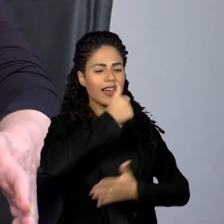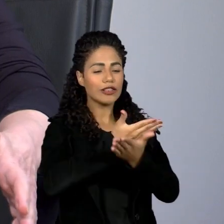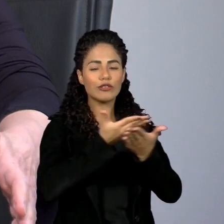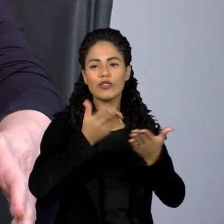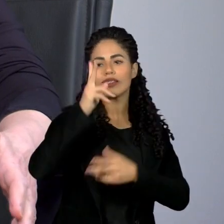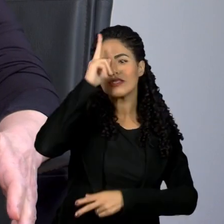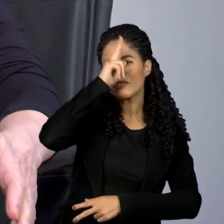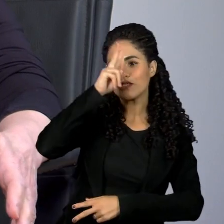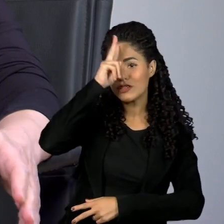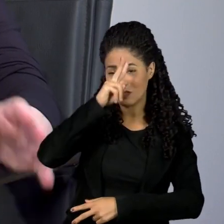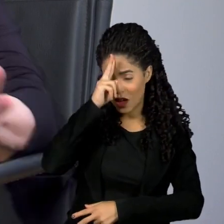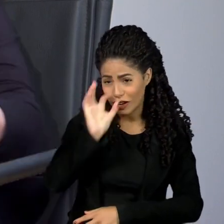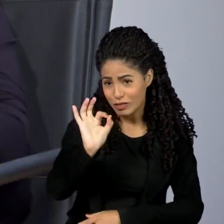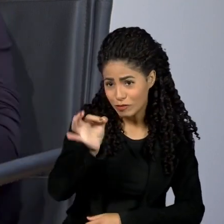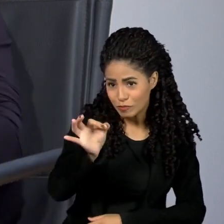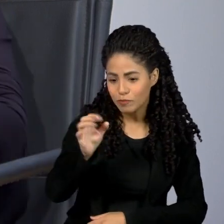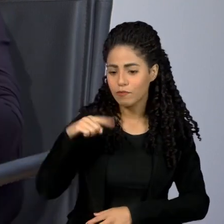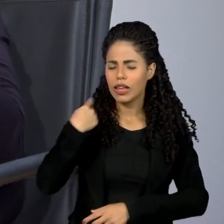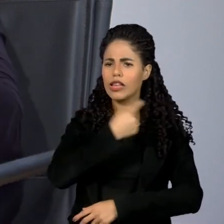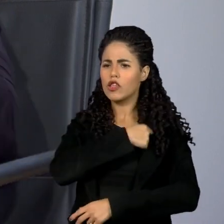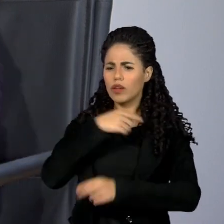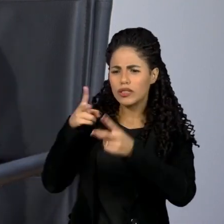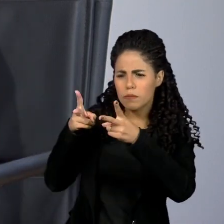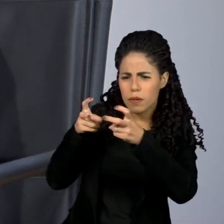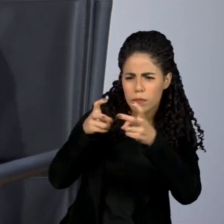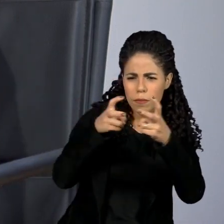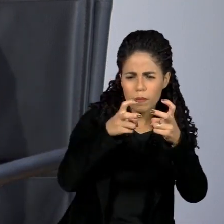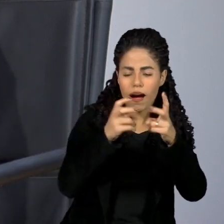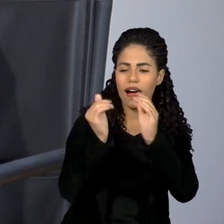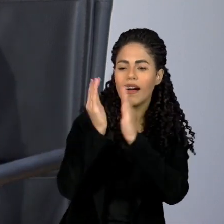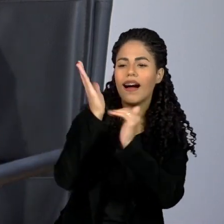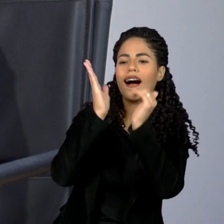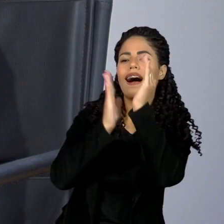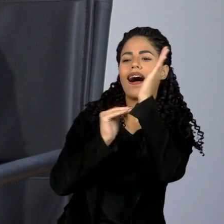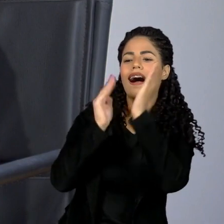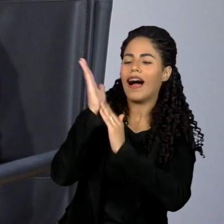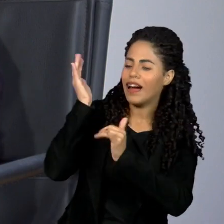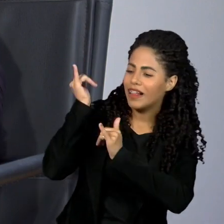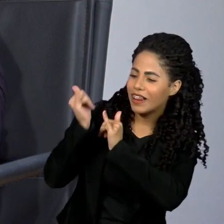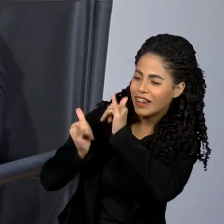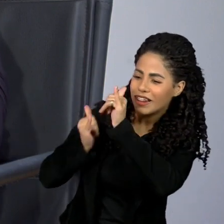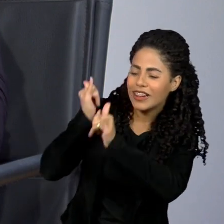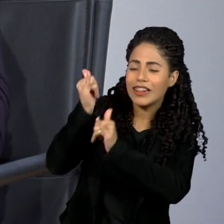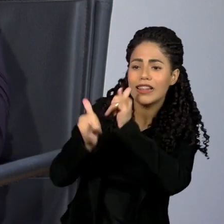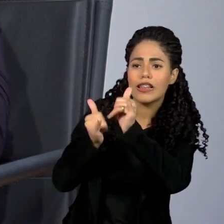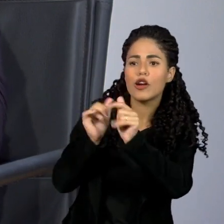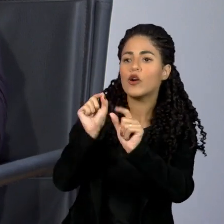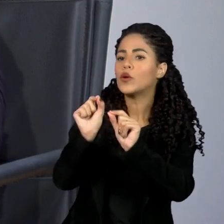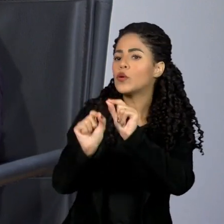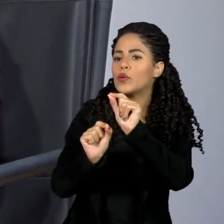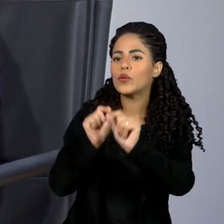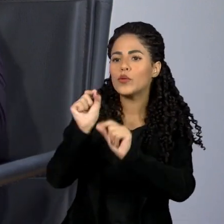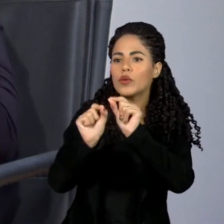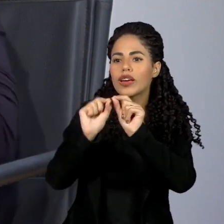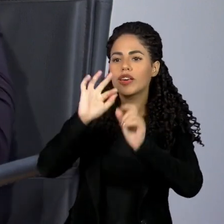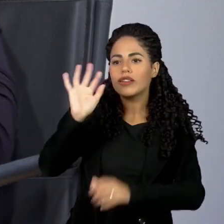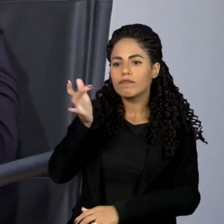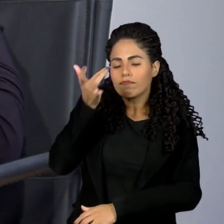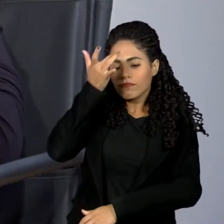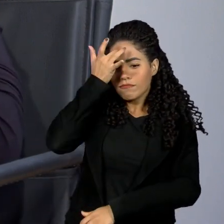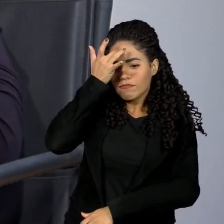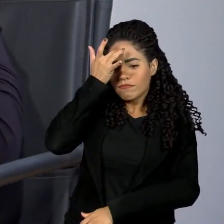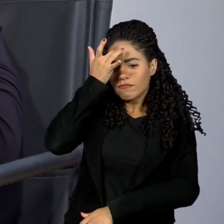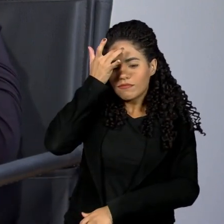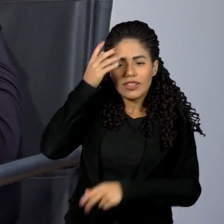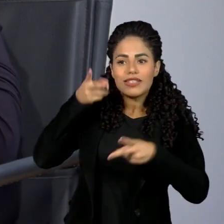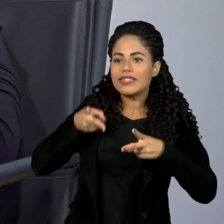certo? Então, a gente sempre olha para o folclore como uma coisa assim que ficou parado no